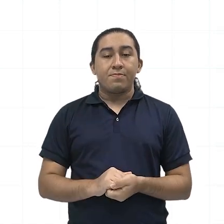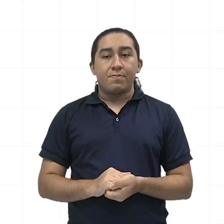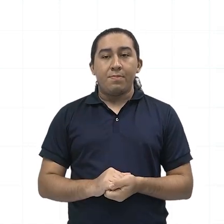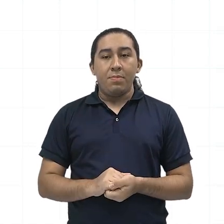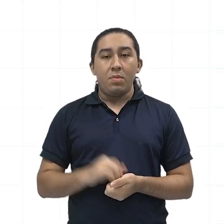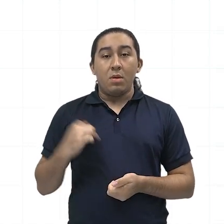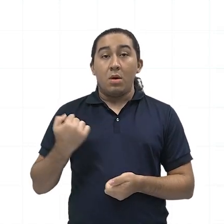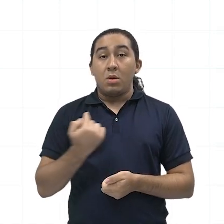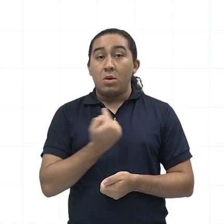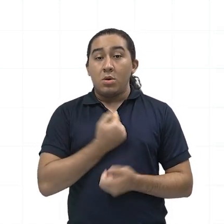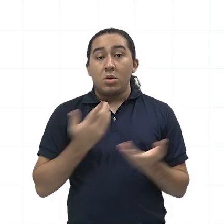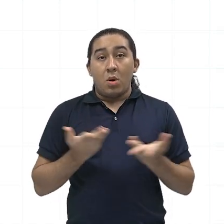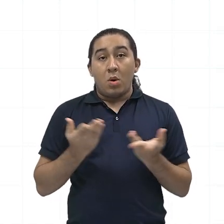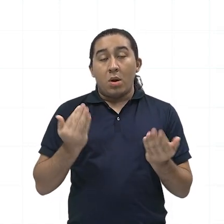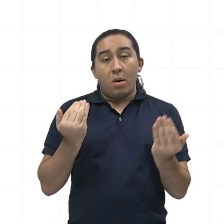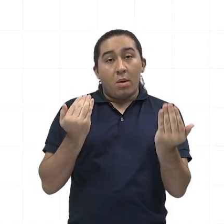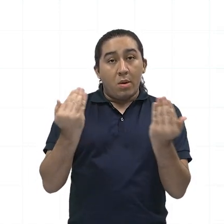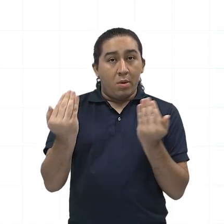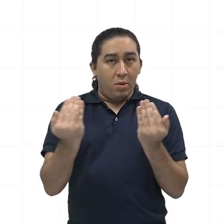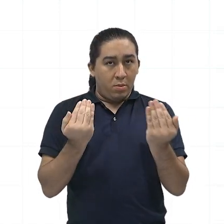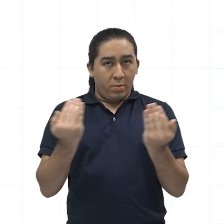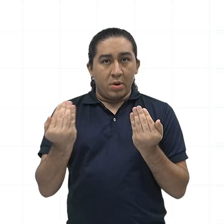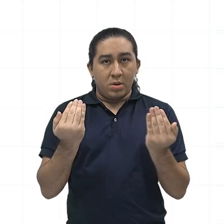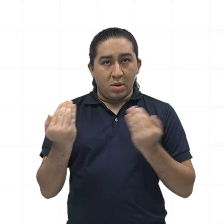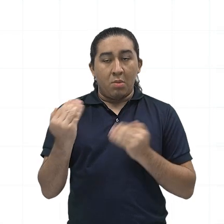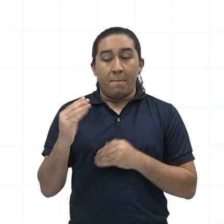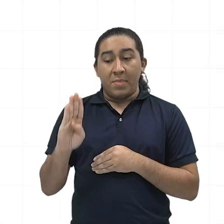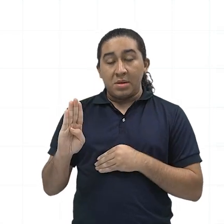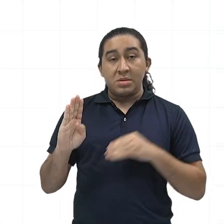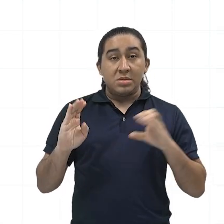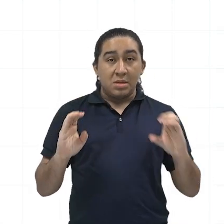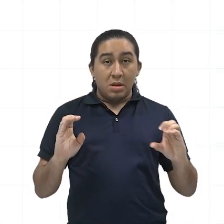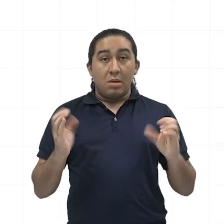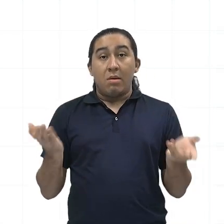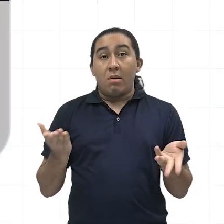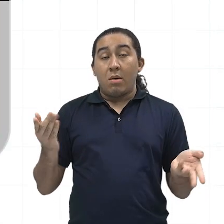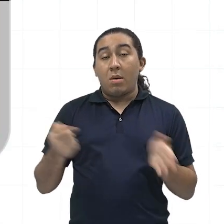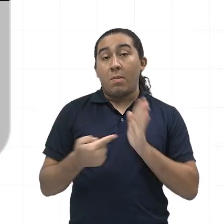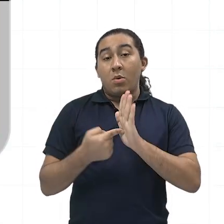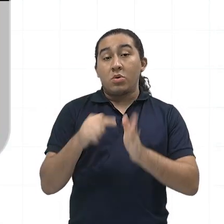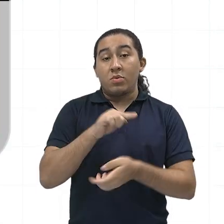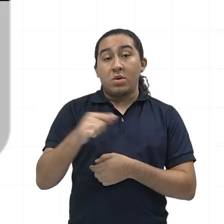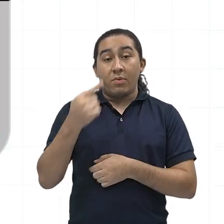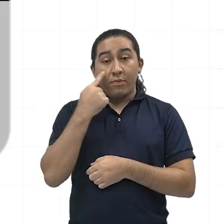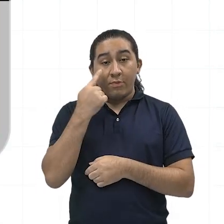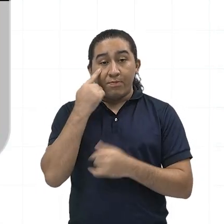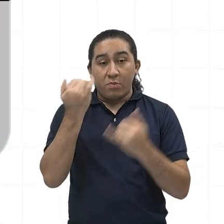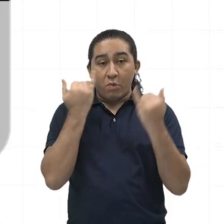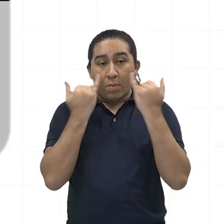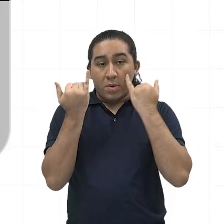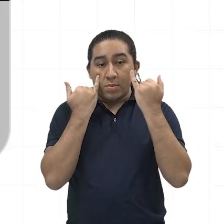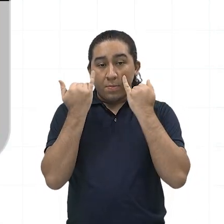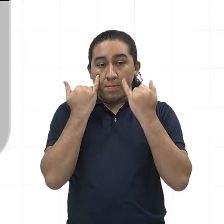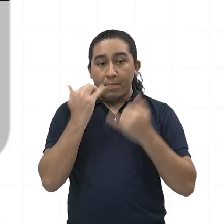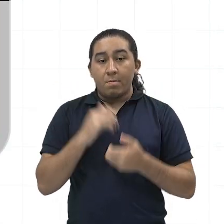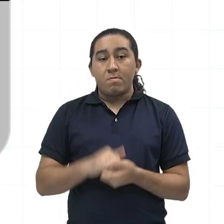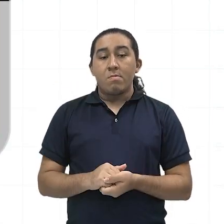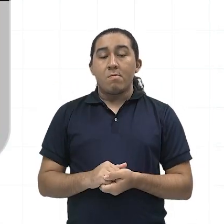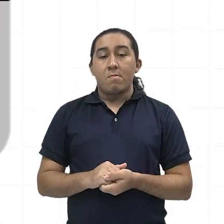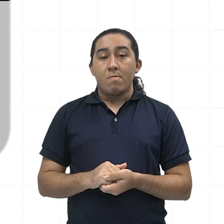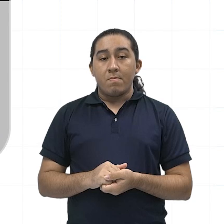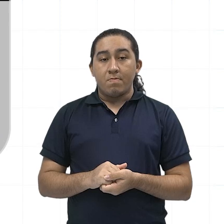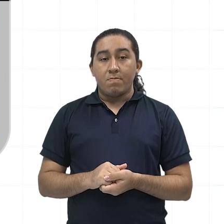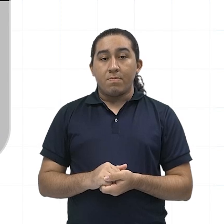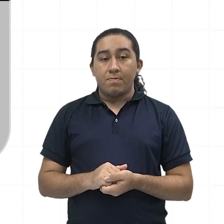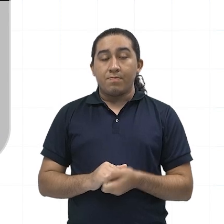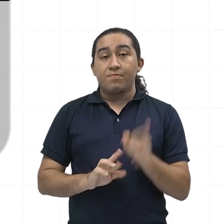Então, para a gente fazer uma comparação entre a hepatite B e C, trago para vocês as seguintes informações. Em relação